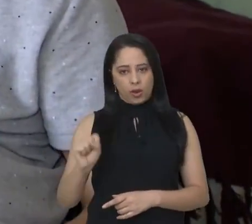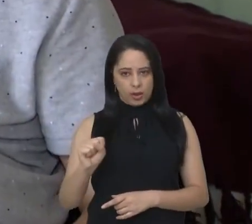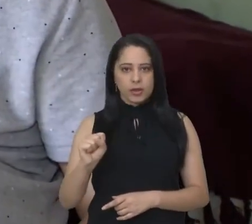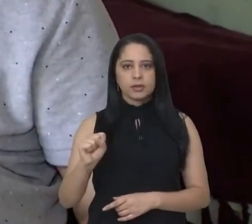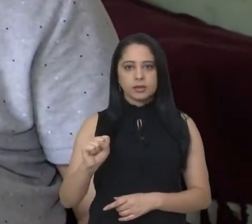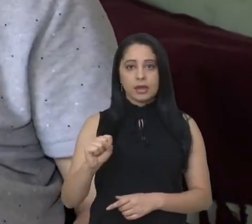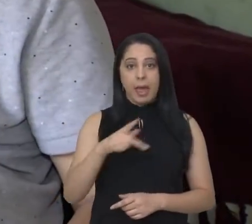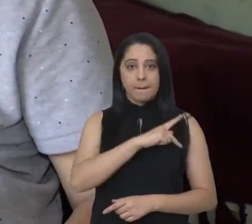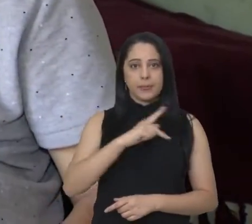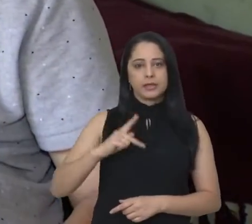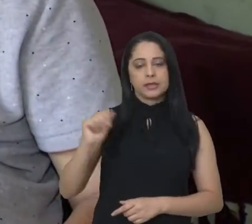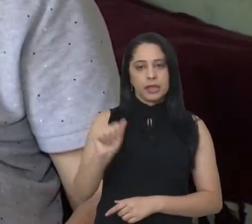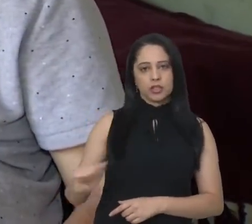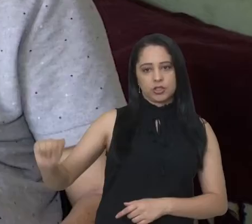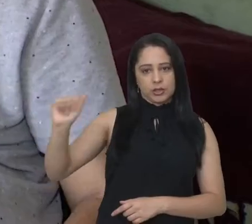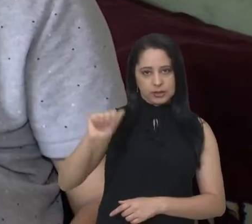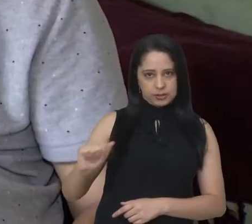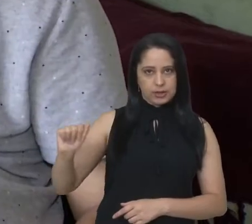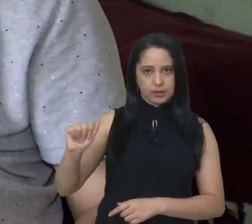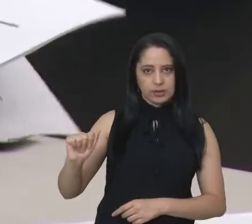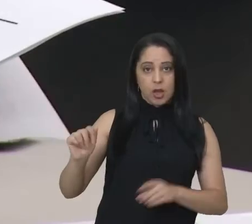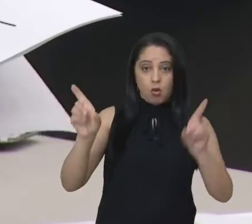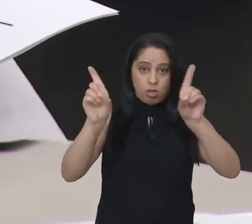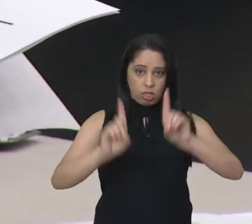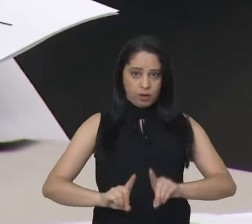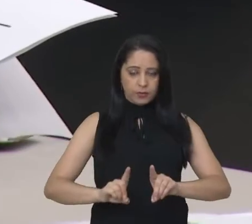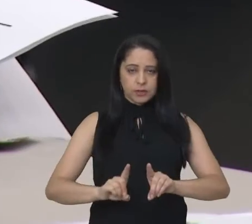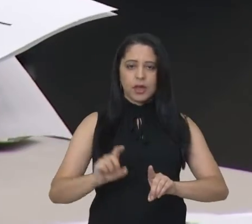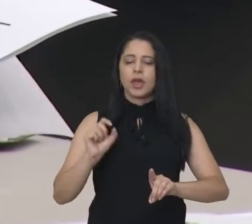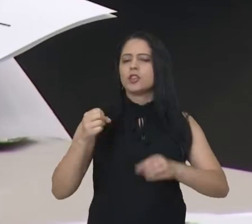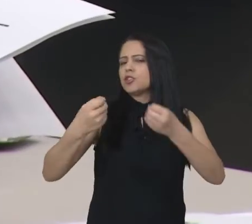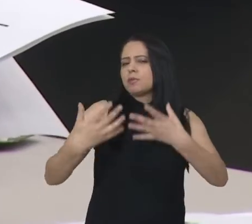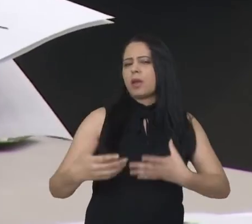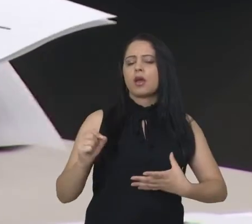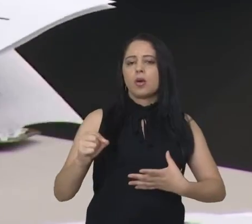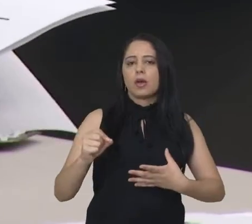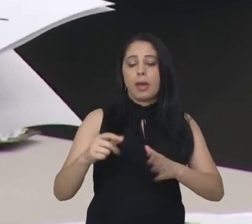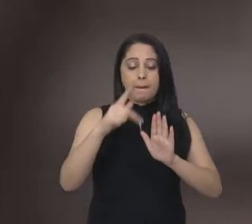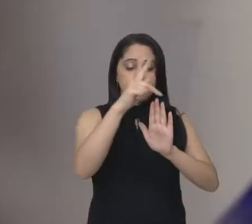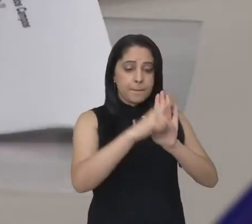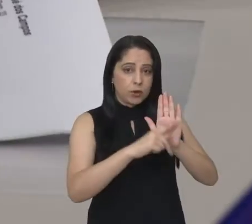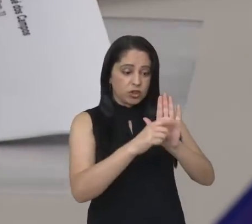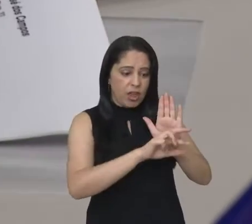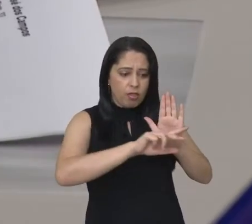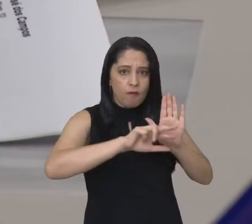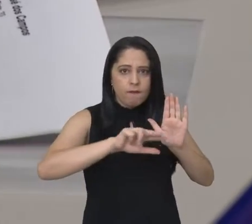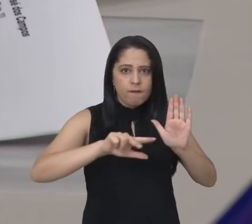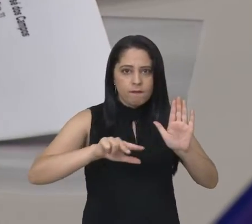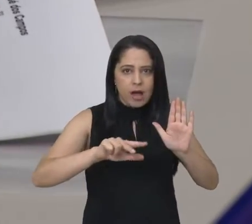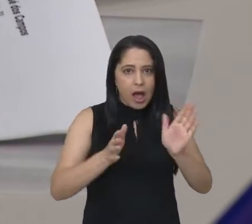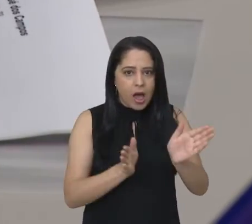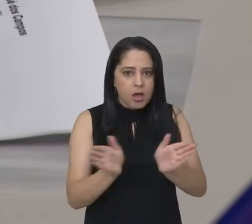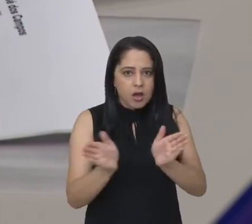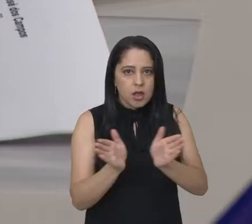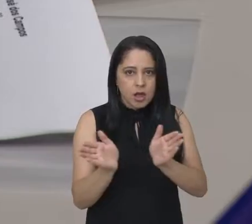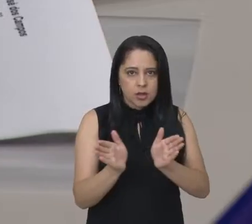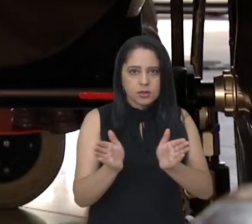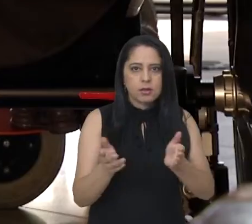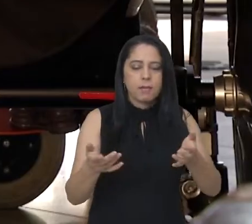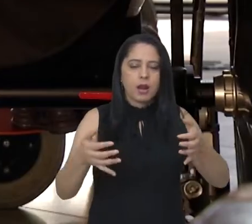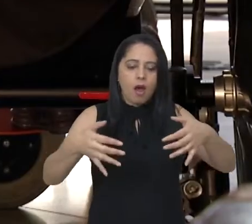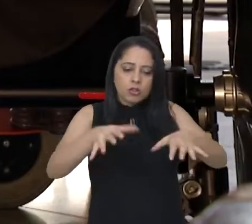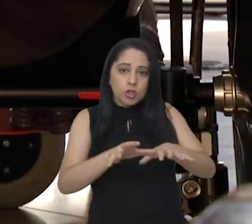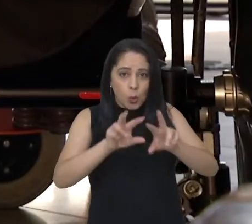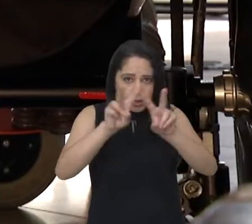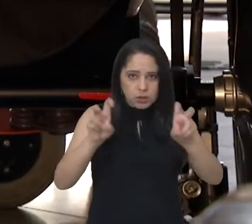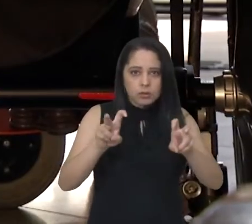Pessoas Portadoras de Deficiência em São José, projetos criados com o objetivo de ampliar a acessibilidade são bem-vindos para